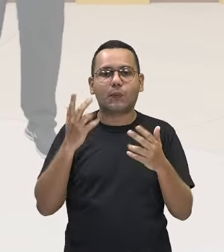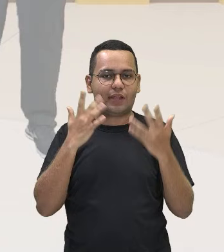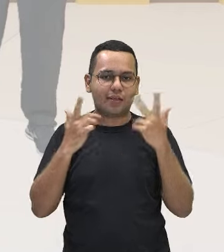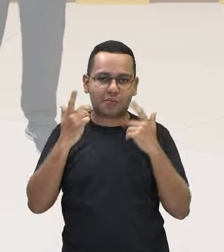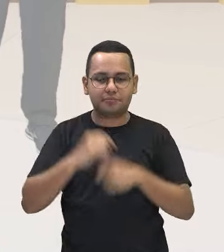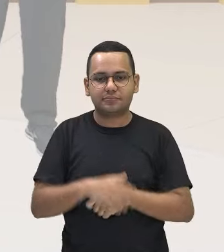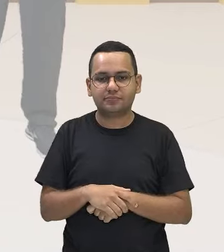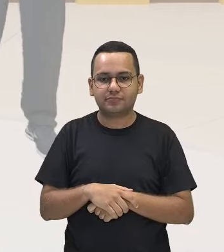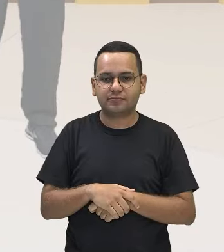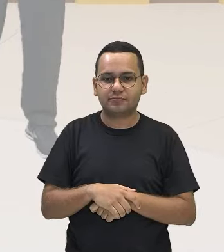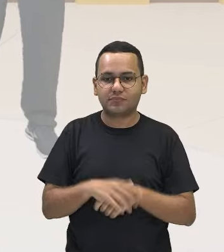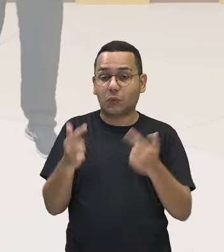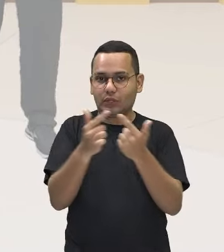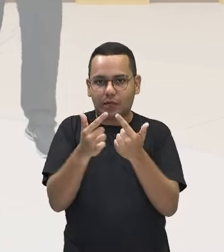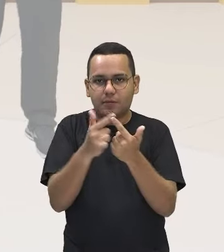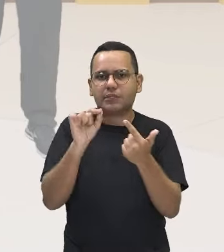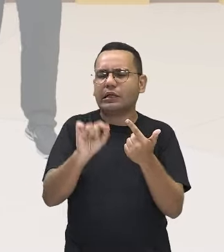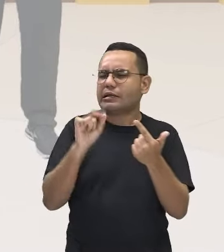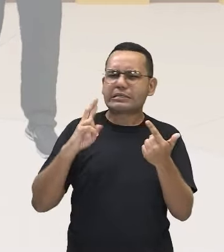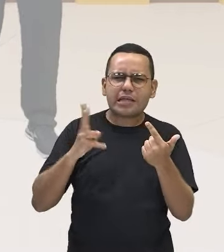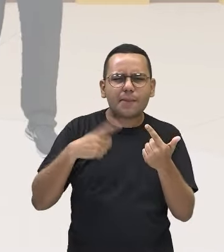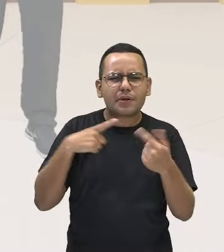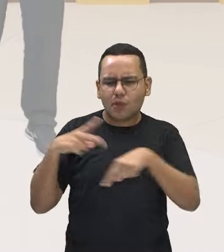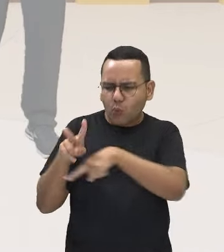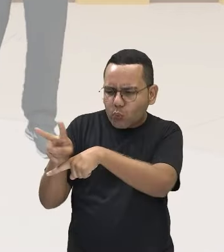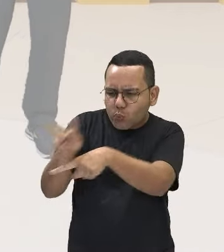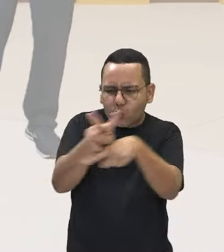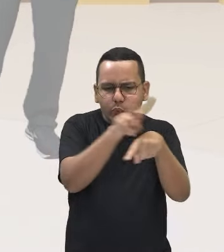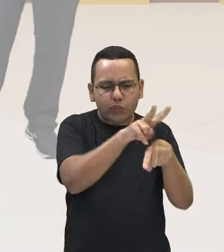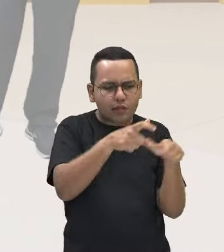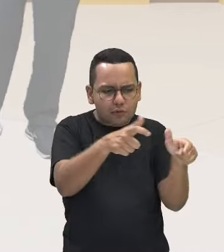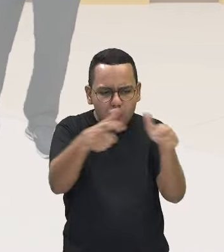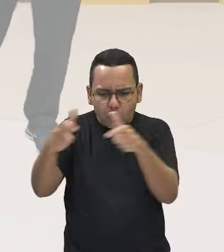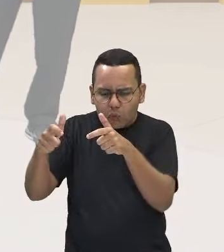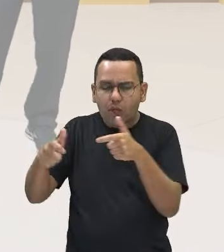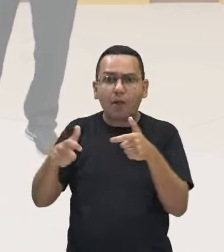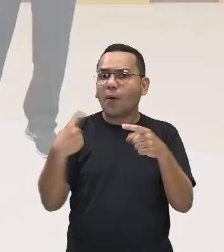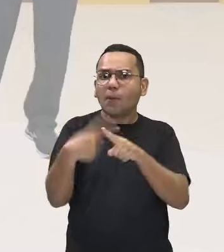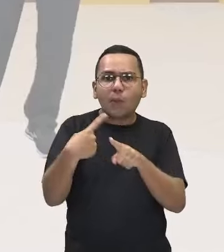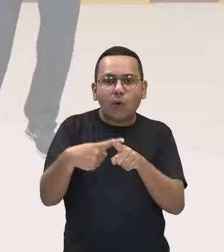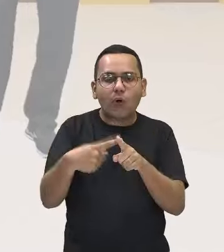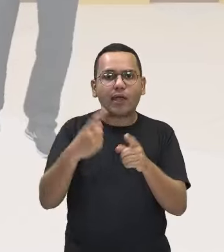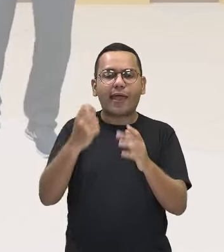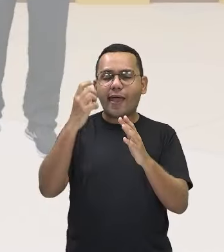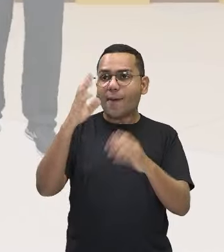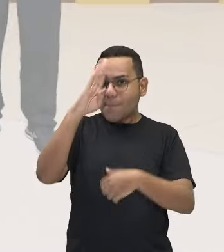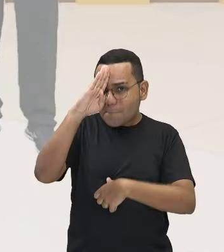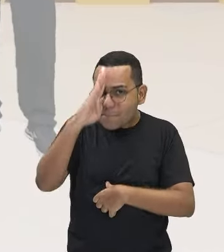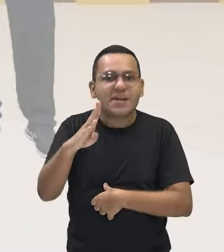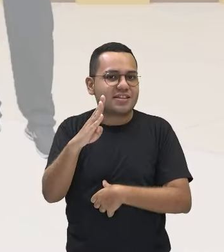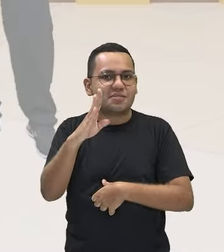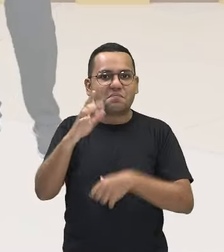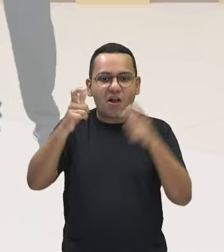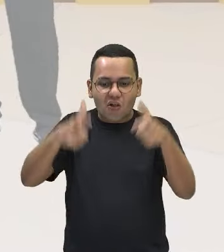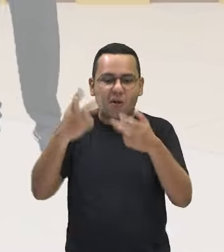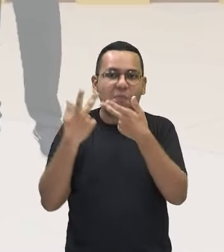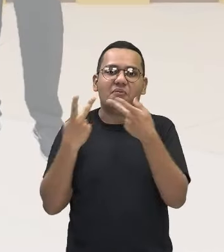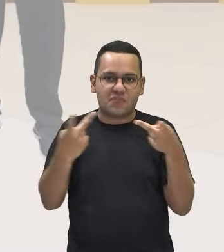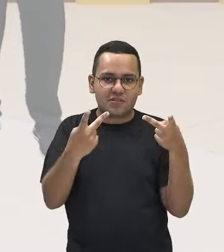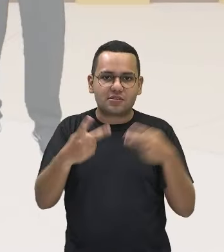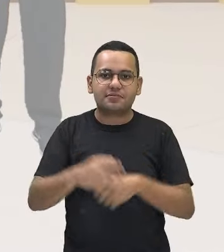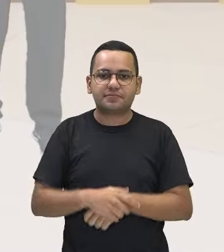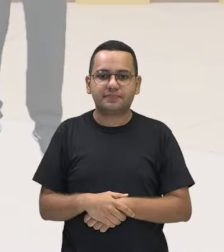por um processo constante de revitalização, justamente porque é um dos cartões postais da nossa cidade, né, Marcos? Como eu tenho certeza que